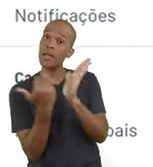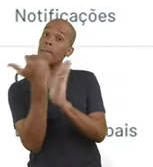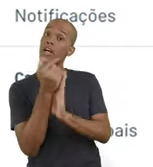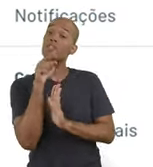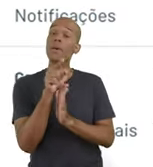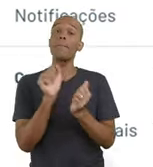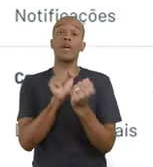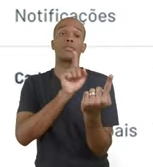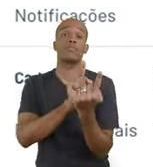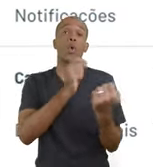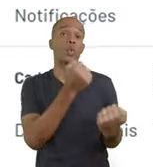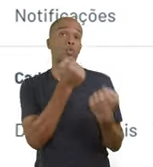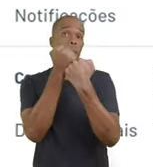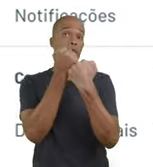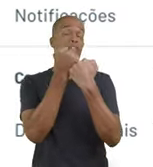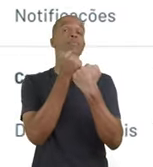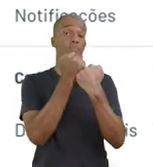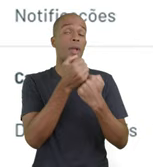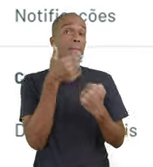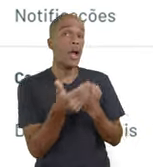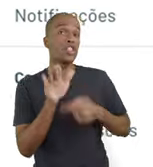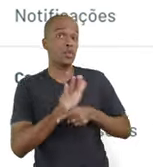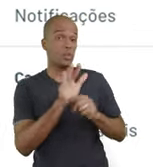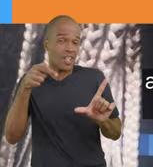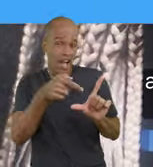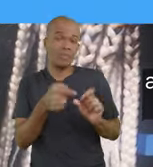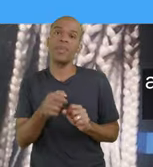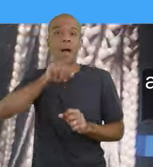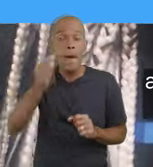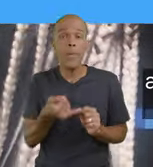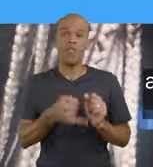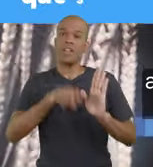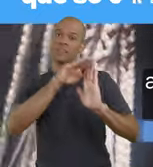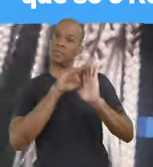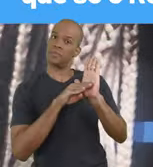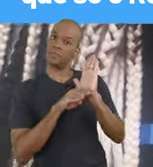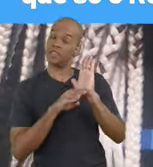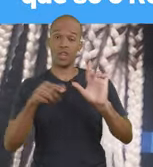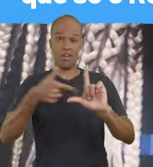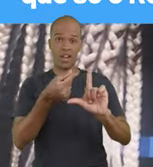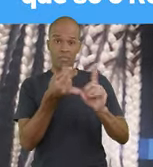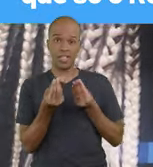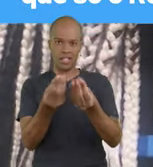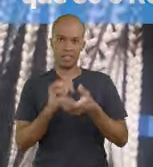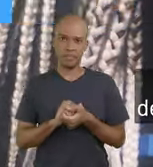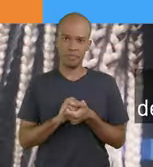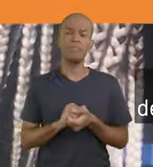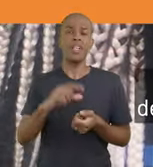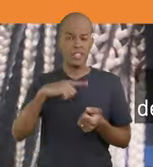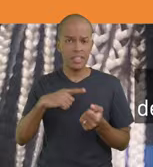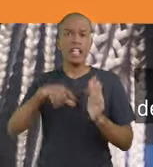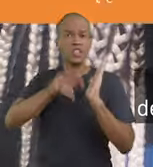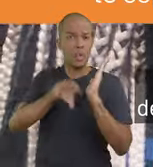você pode contatar o nosso suporte pelo menu Pedir Ajuda. Aproveite as condições incríveis que só o Recarga Pay oferece.